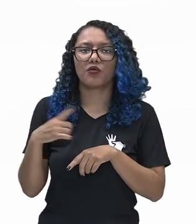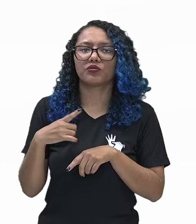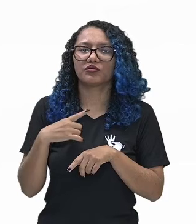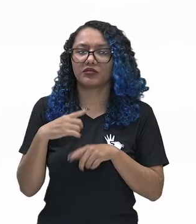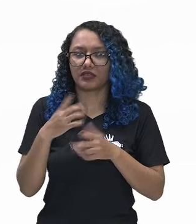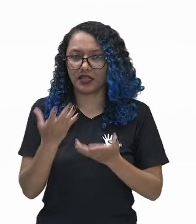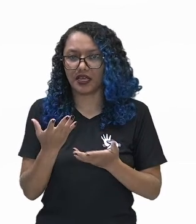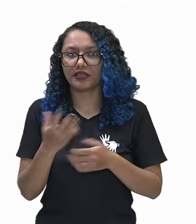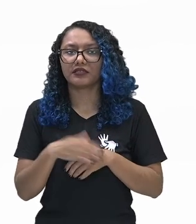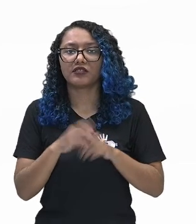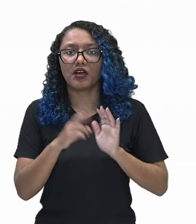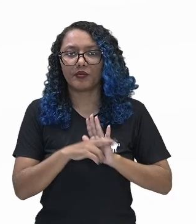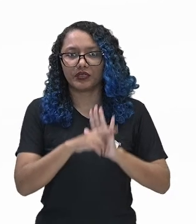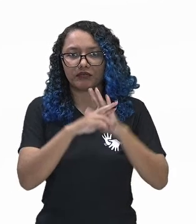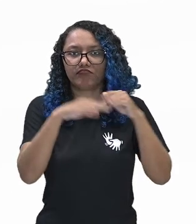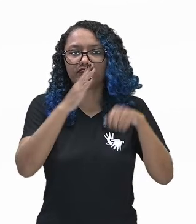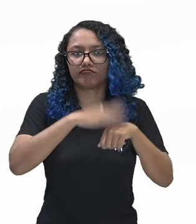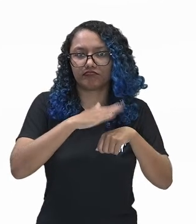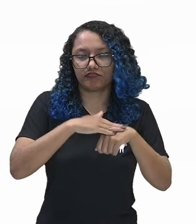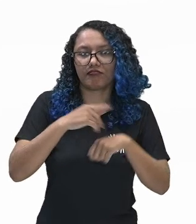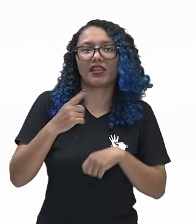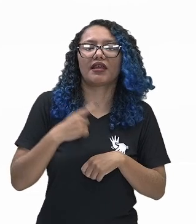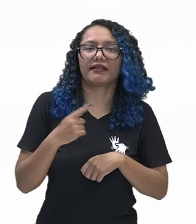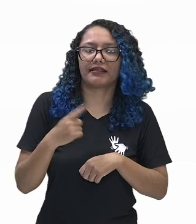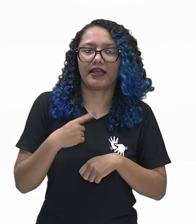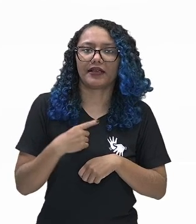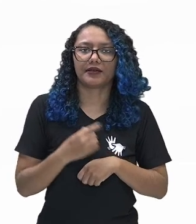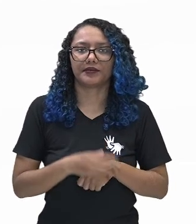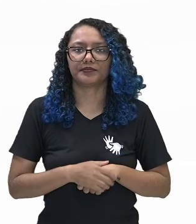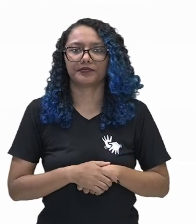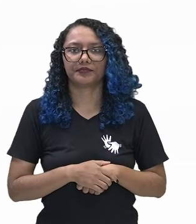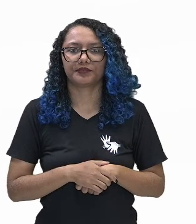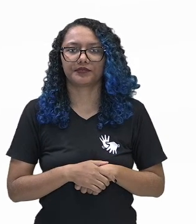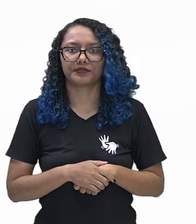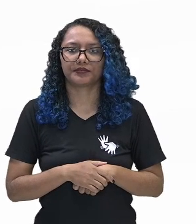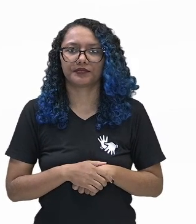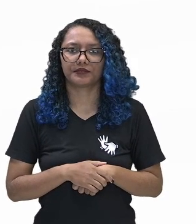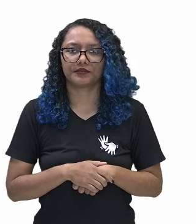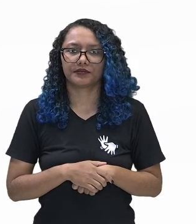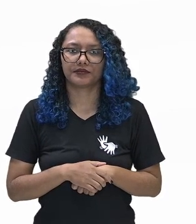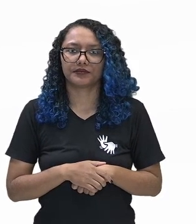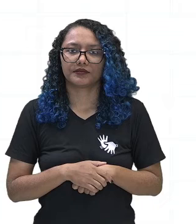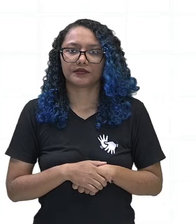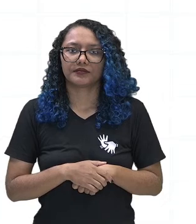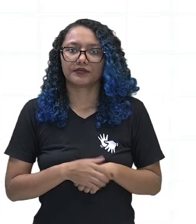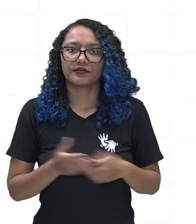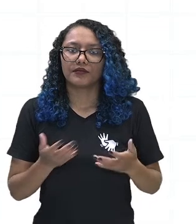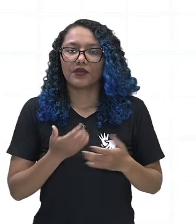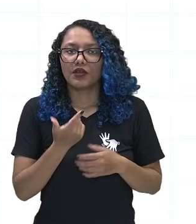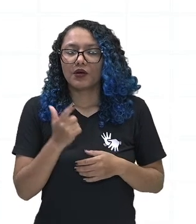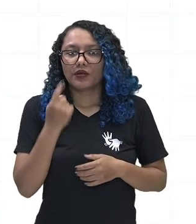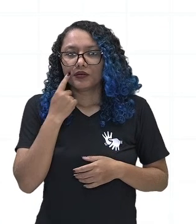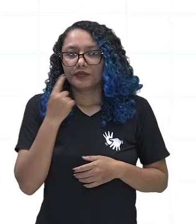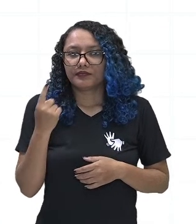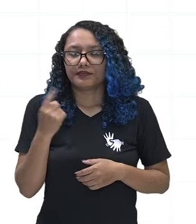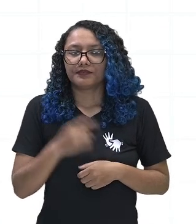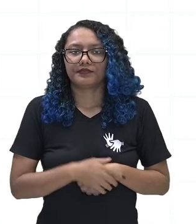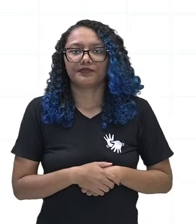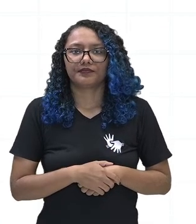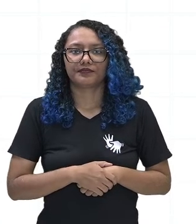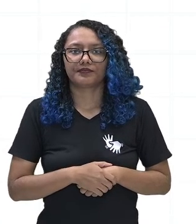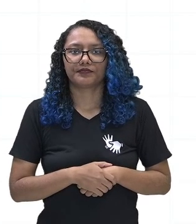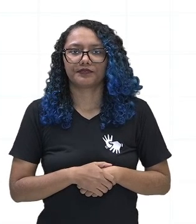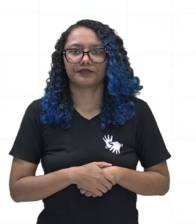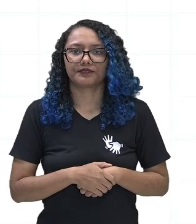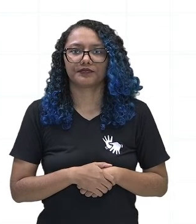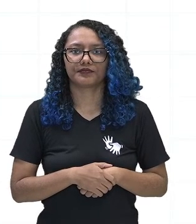tá bom? E agora a gente vai observar, olha, a gente trouxe aí para vocês o nosso mapinha. E nesse mapa, olha, eu vou mostrar